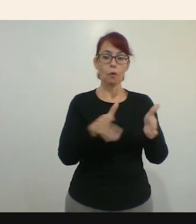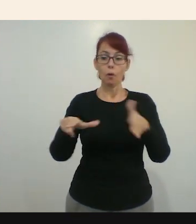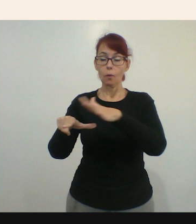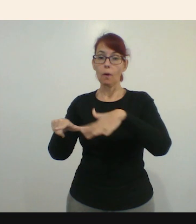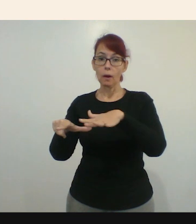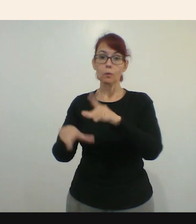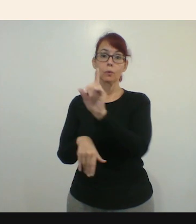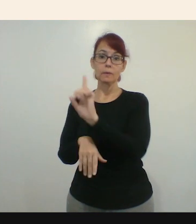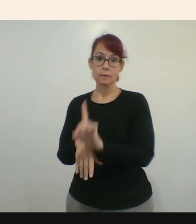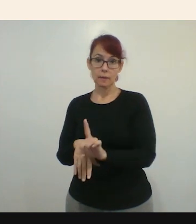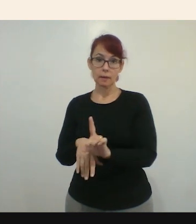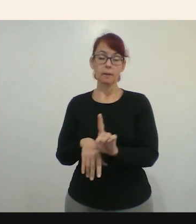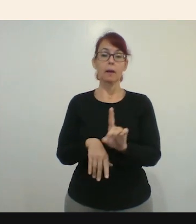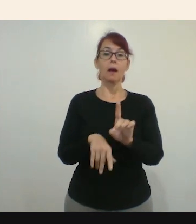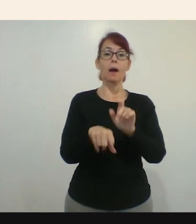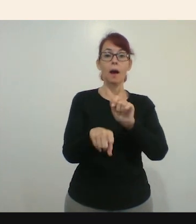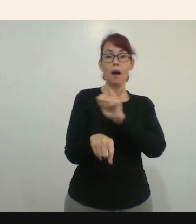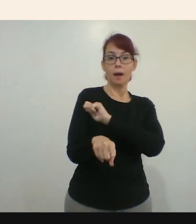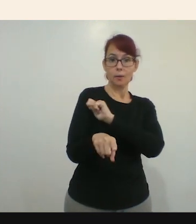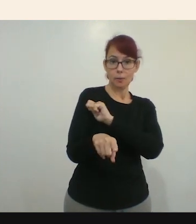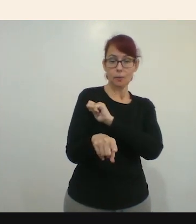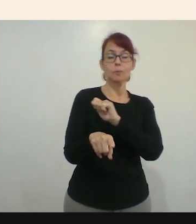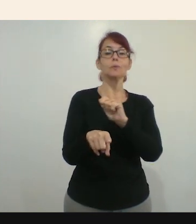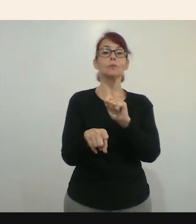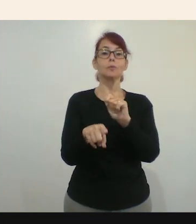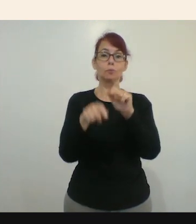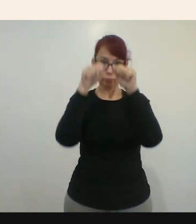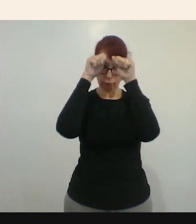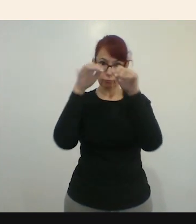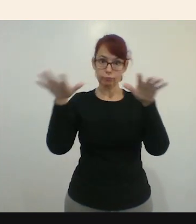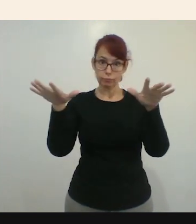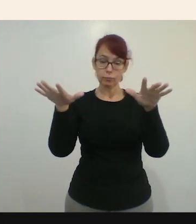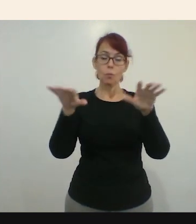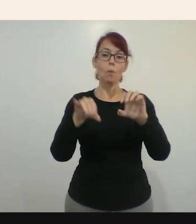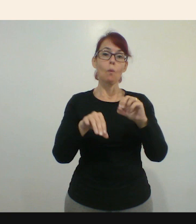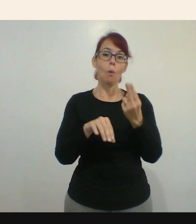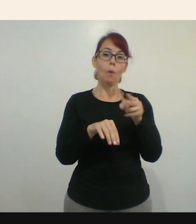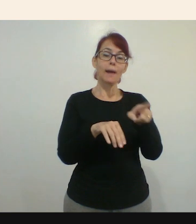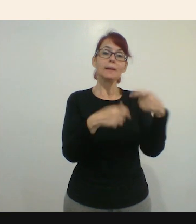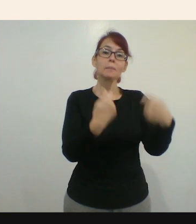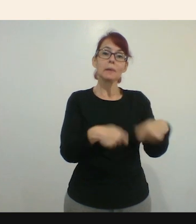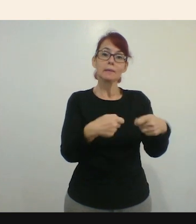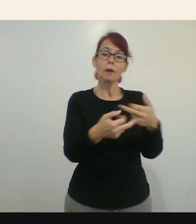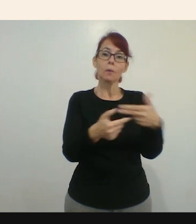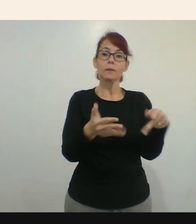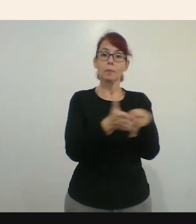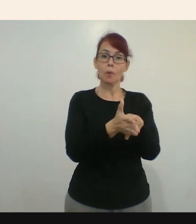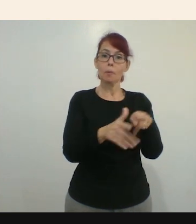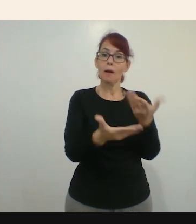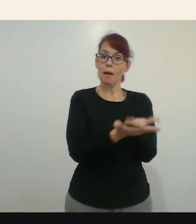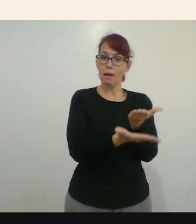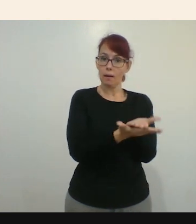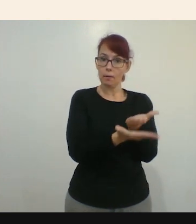com deficiência ou com neurodivergência, ou então com alguma necessidade educativa específica. E para que